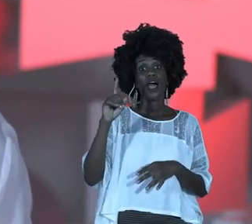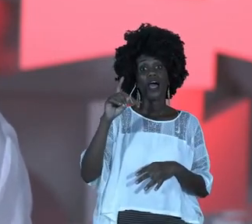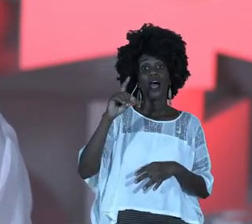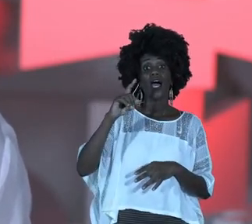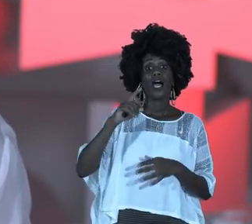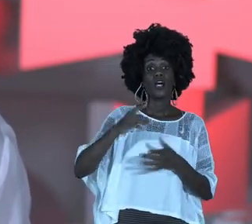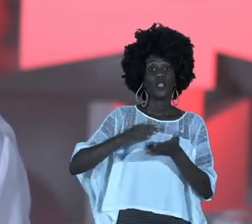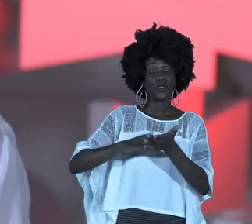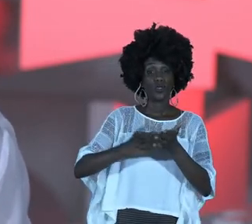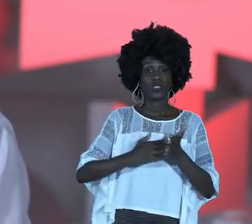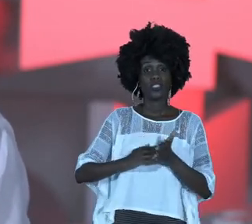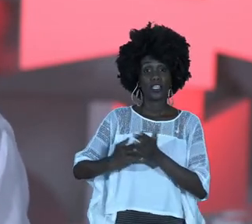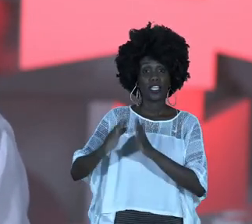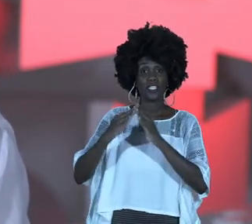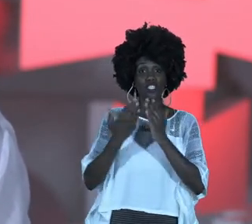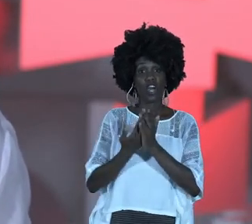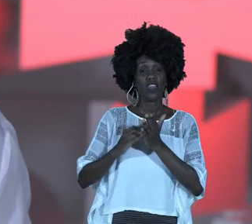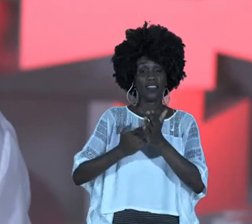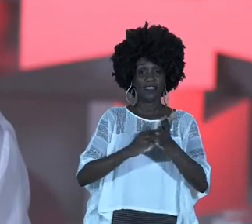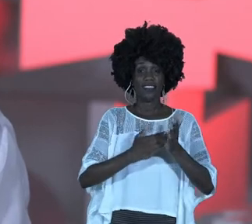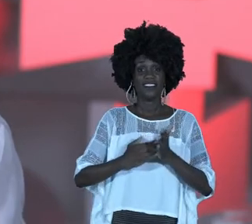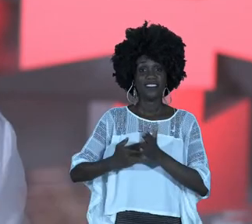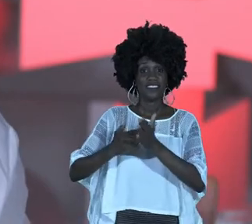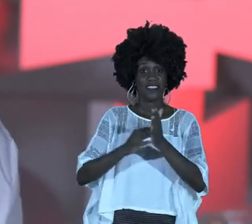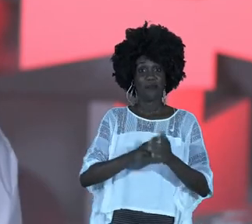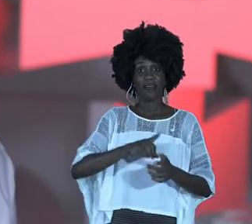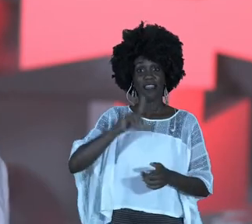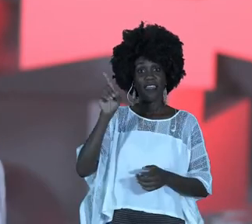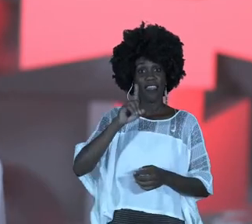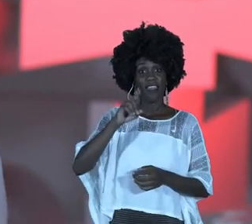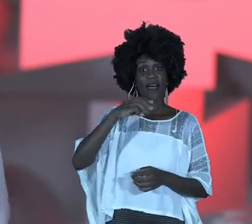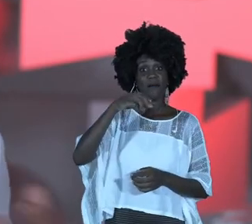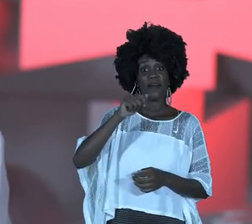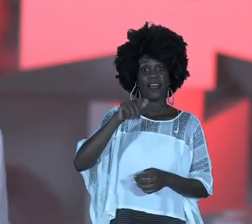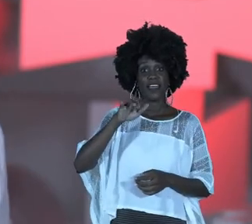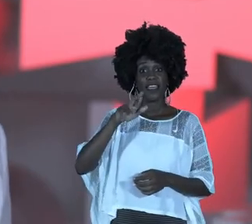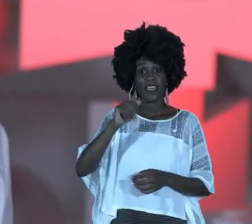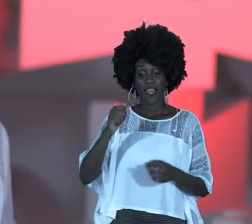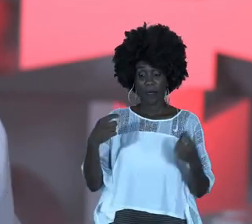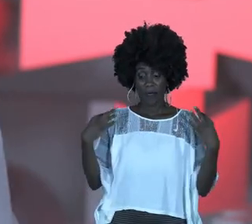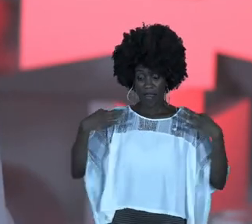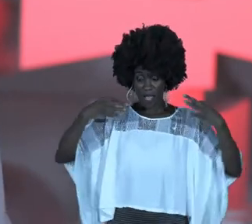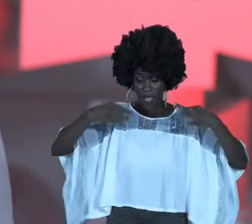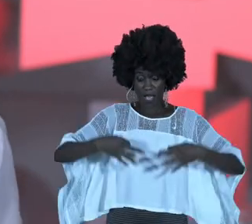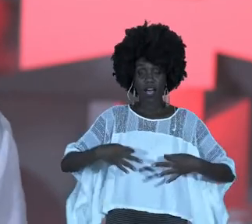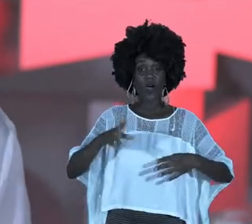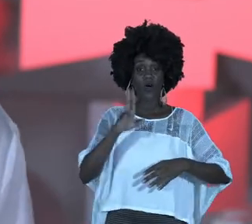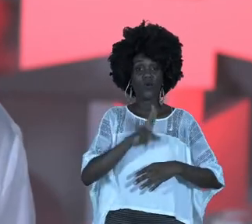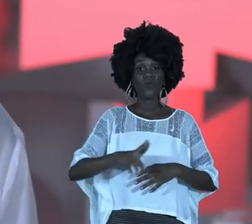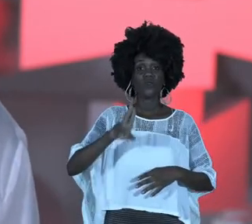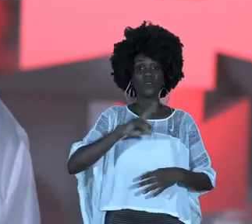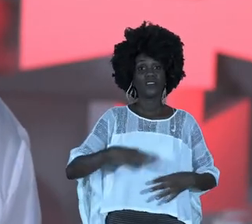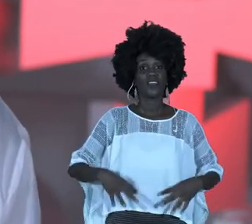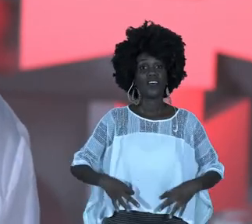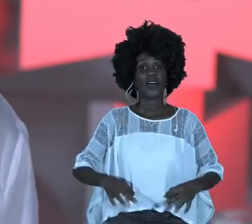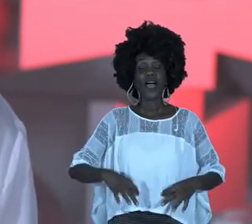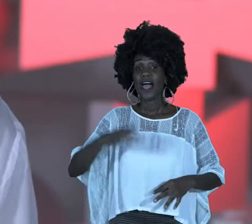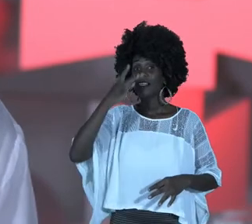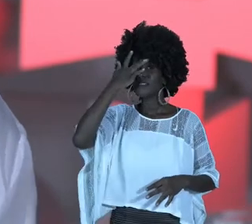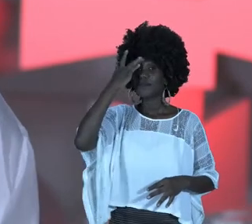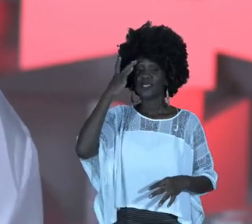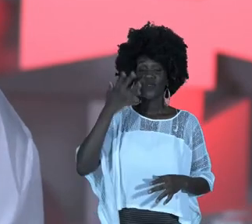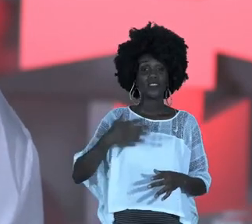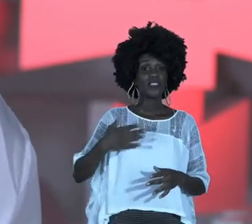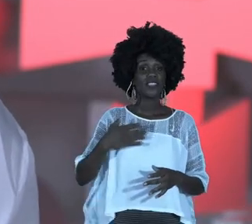escola de samba, para vestir os parangolés. Ora, claro como as pessoas da escola de samba têm